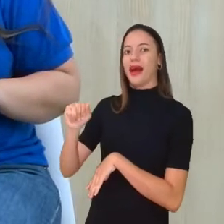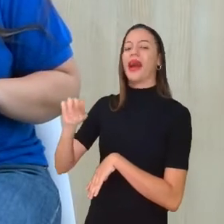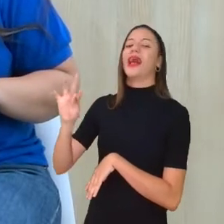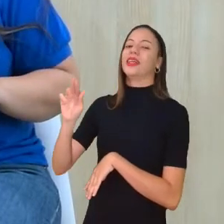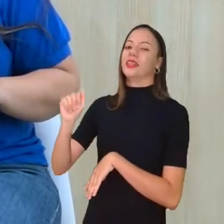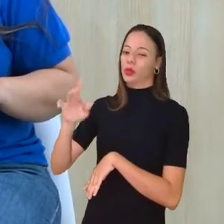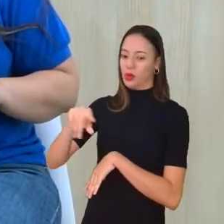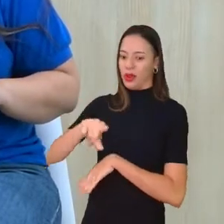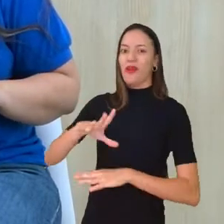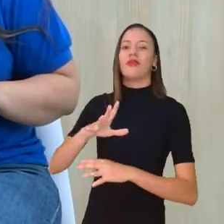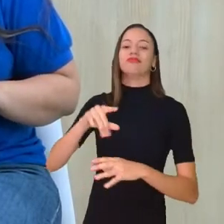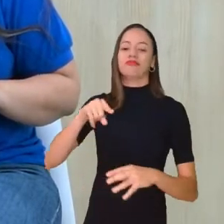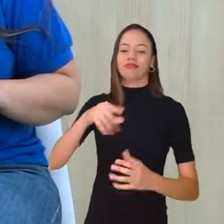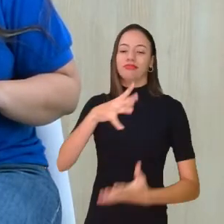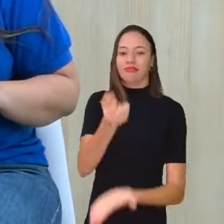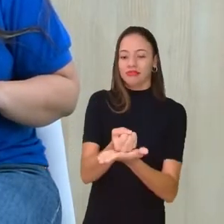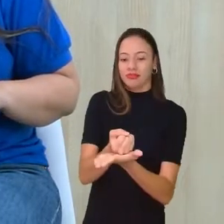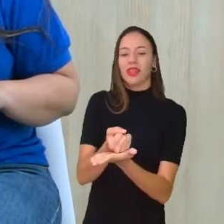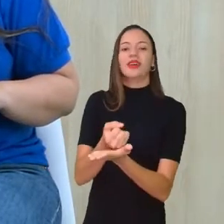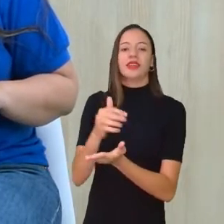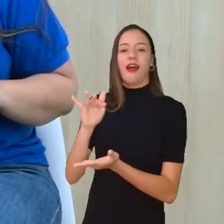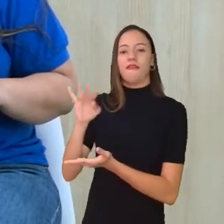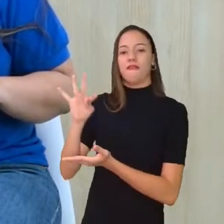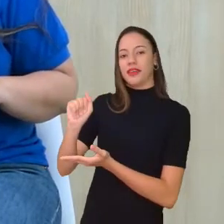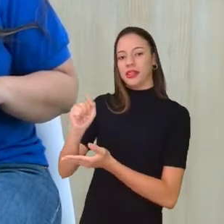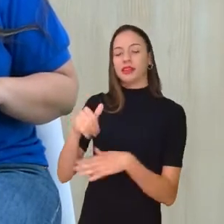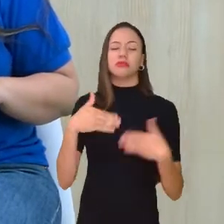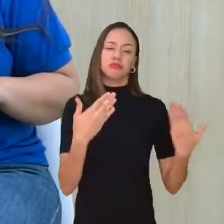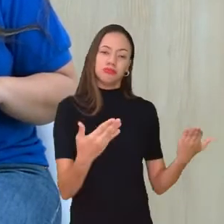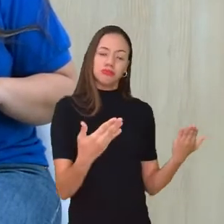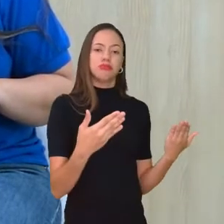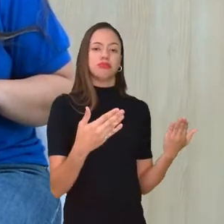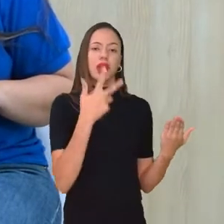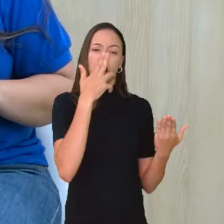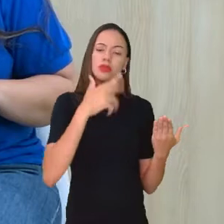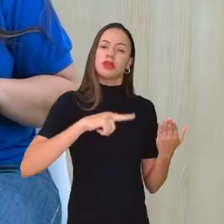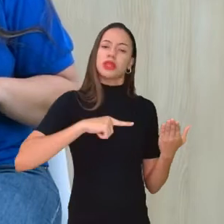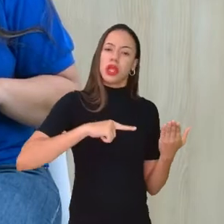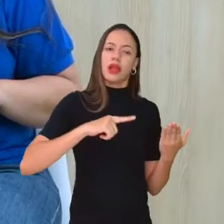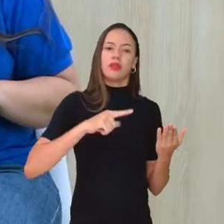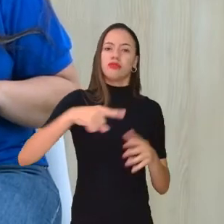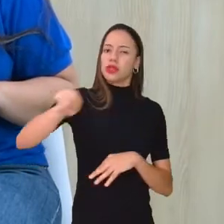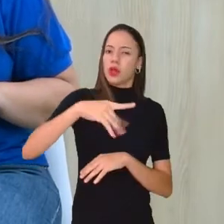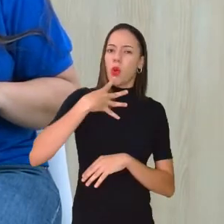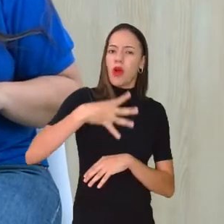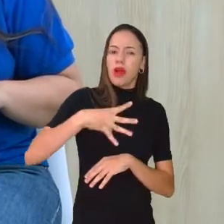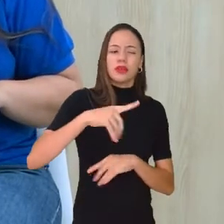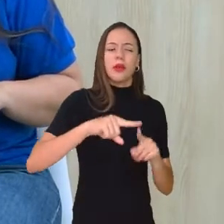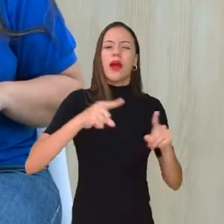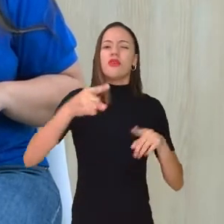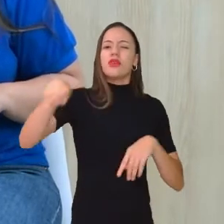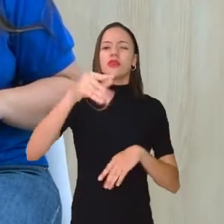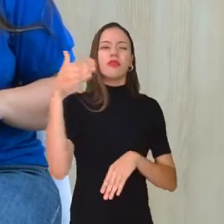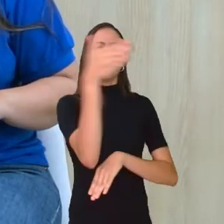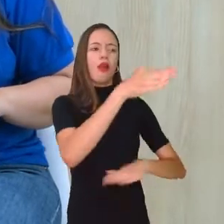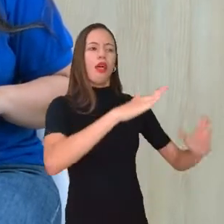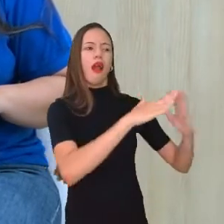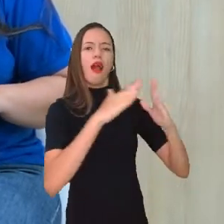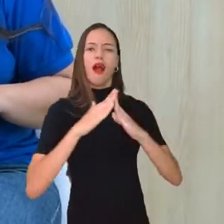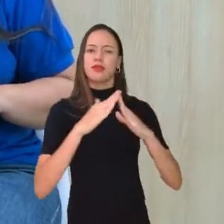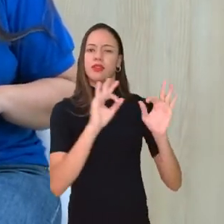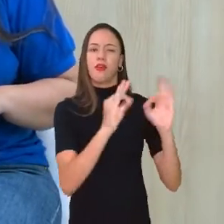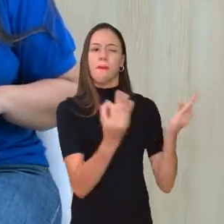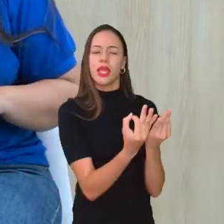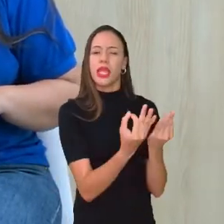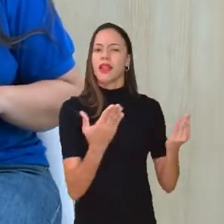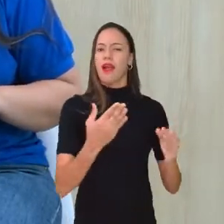podem não conhecer, mas provavelmente já chegaram na casa de alguém, de um vizinho, de um parente, e viram alguma fita daquela ali. Deve ter guardado em algum